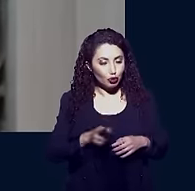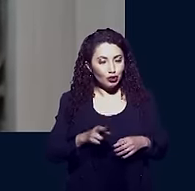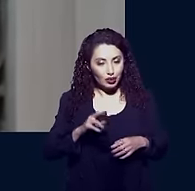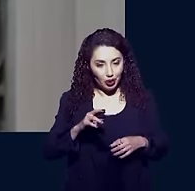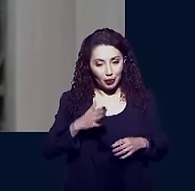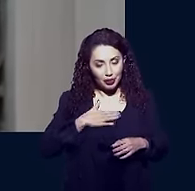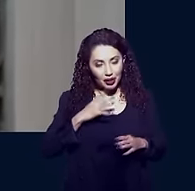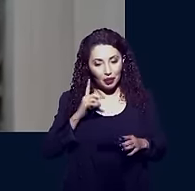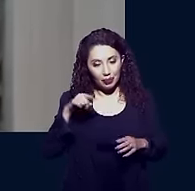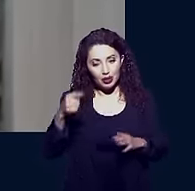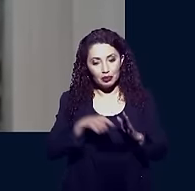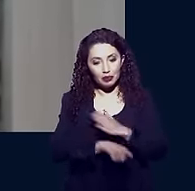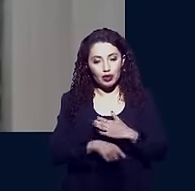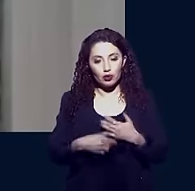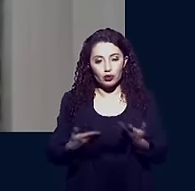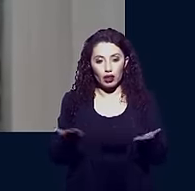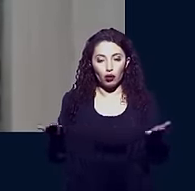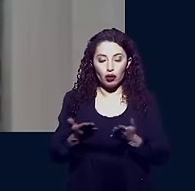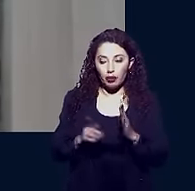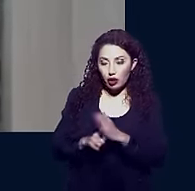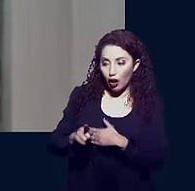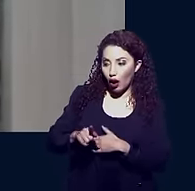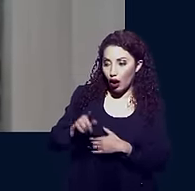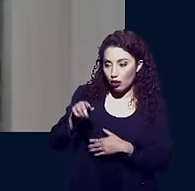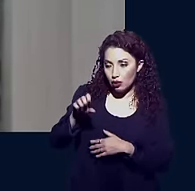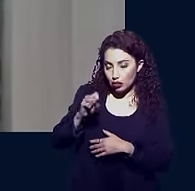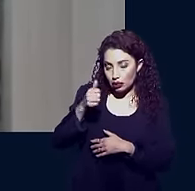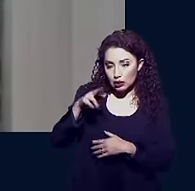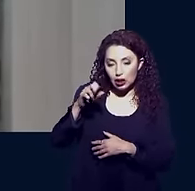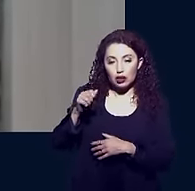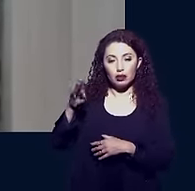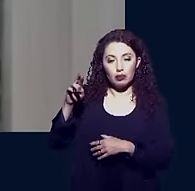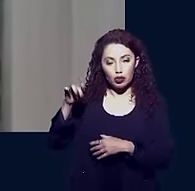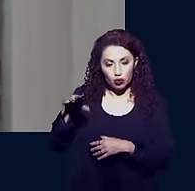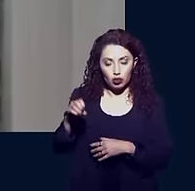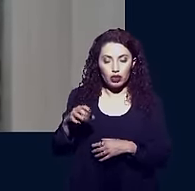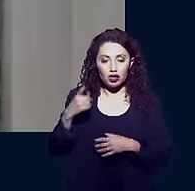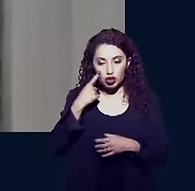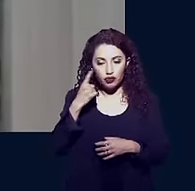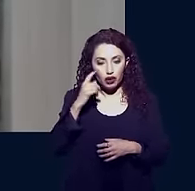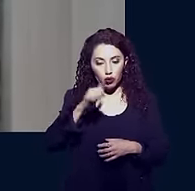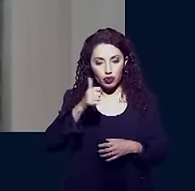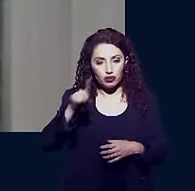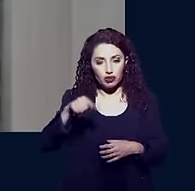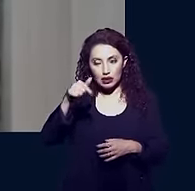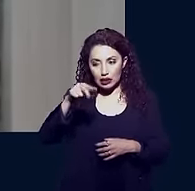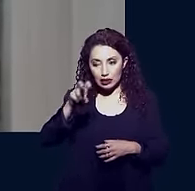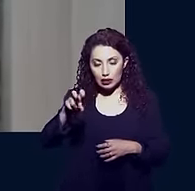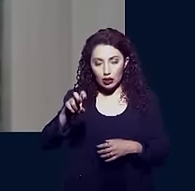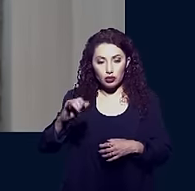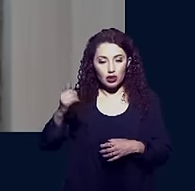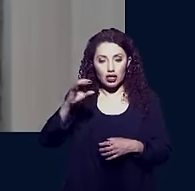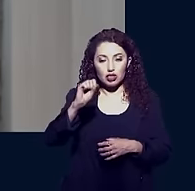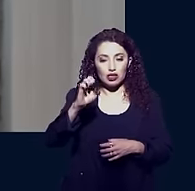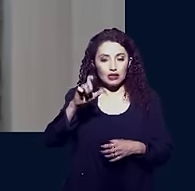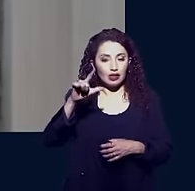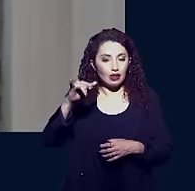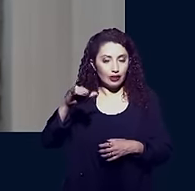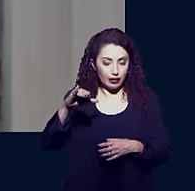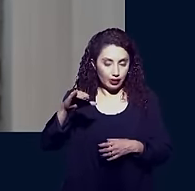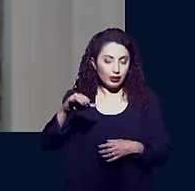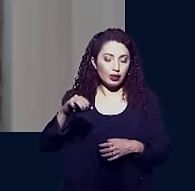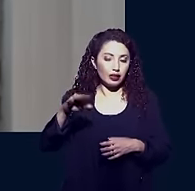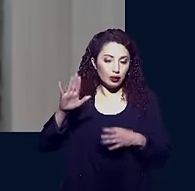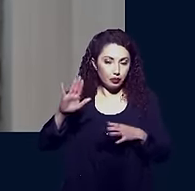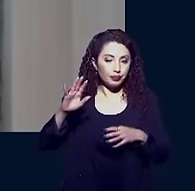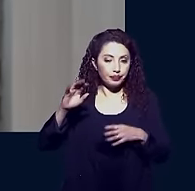Bruno que é né a gente viu aqui consenso de mercado tá 11,75 a celic para final desse ano e tá 925 final do ano que vem só que